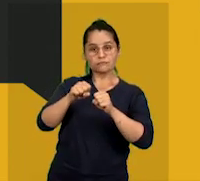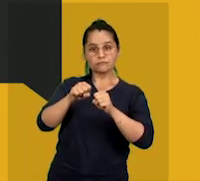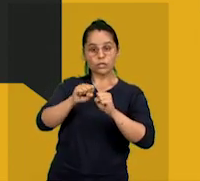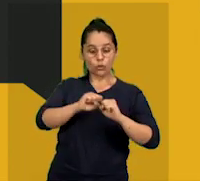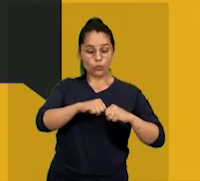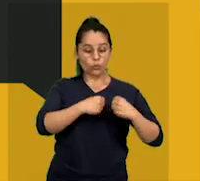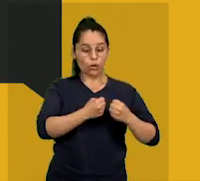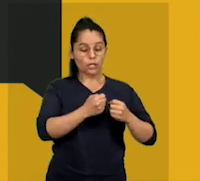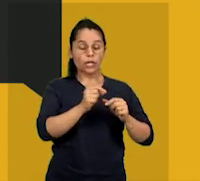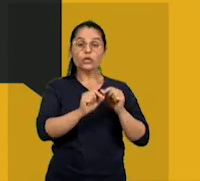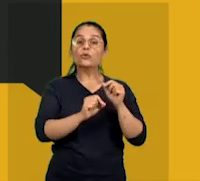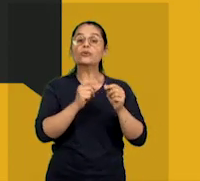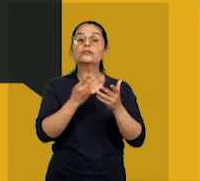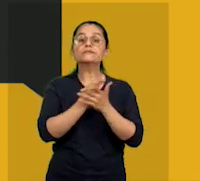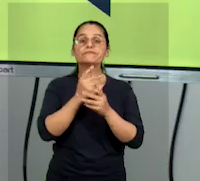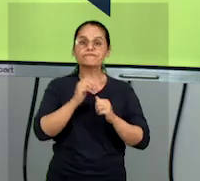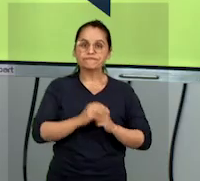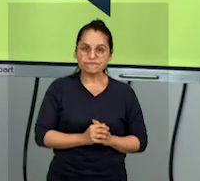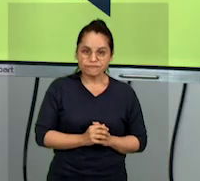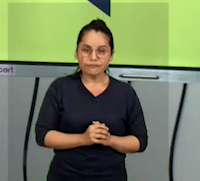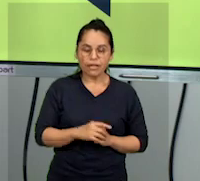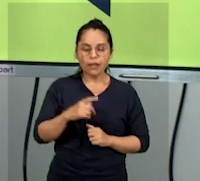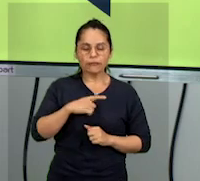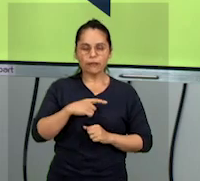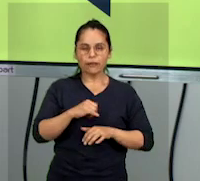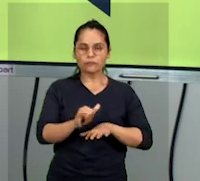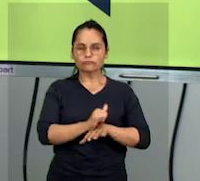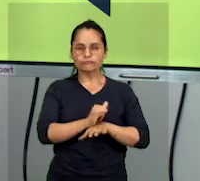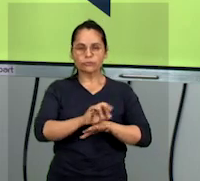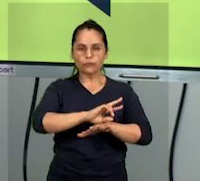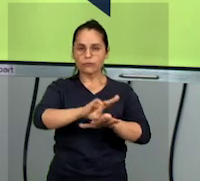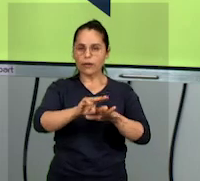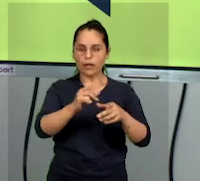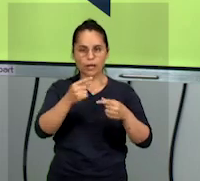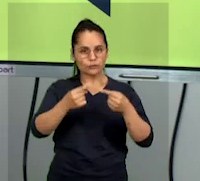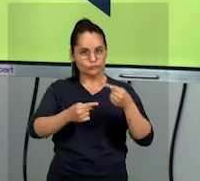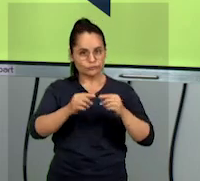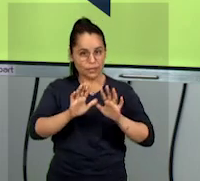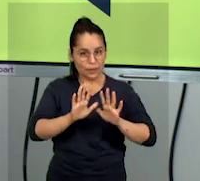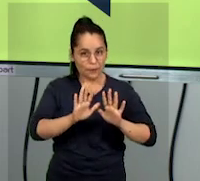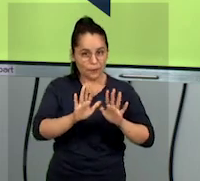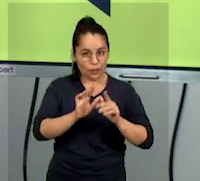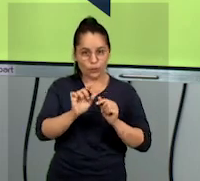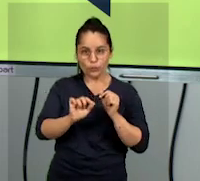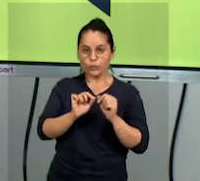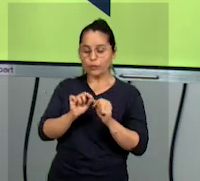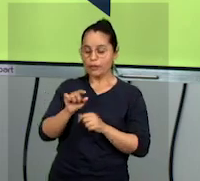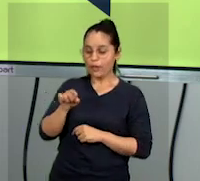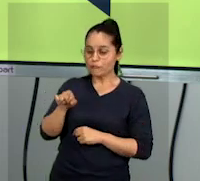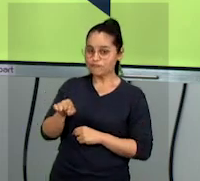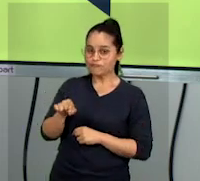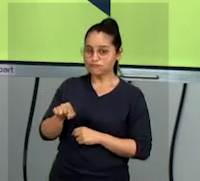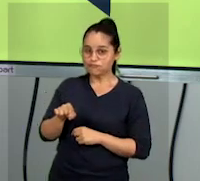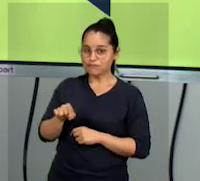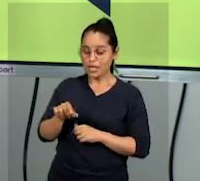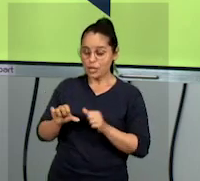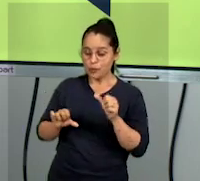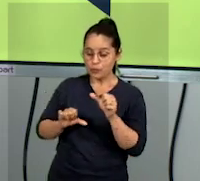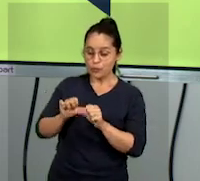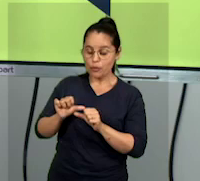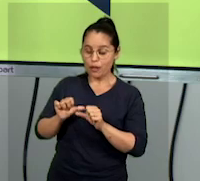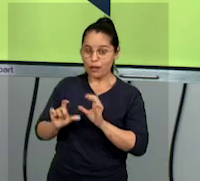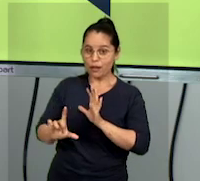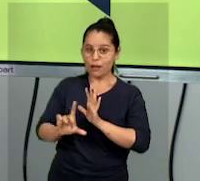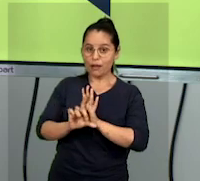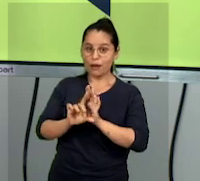Partido Conservador fez várias manobras políticas. Porém, os liberais acabaram alterando uma das